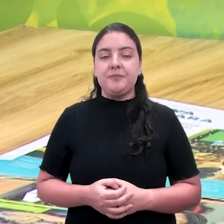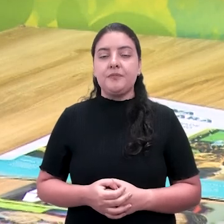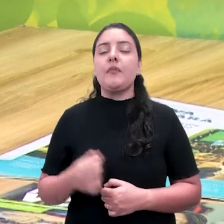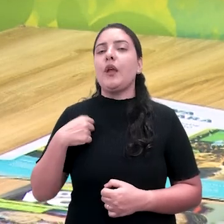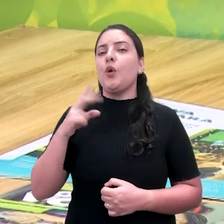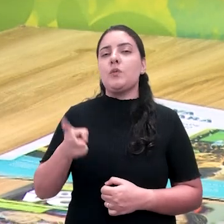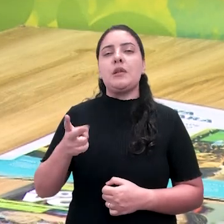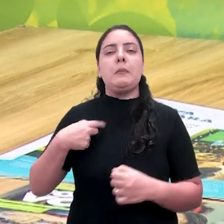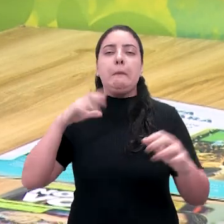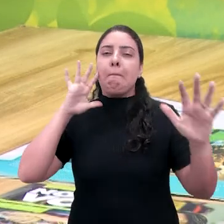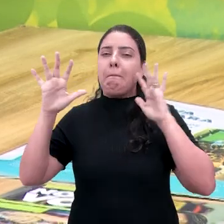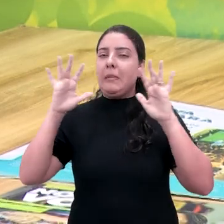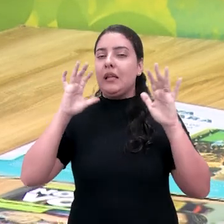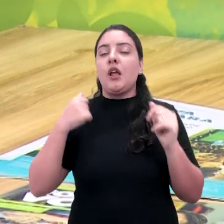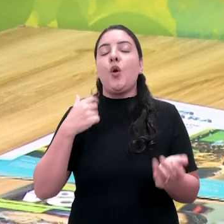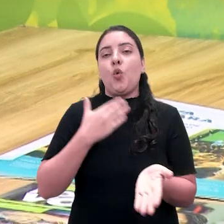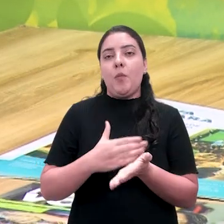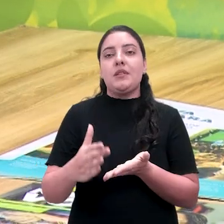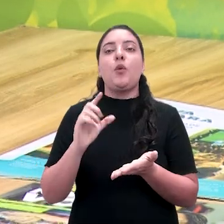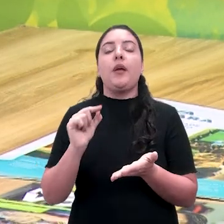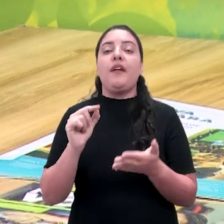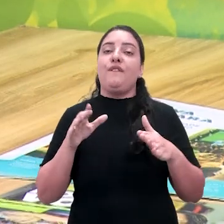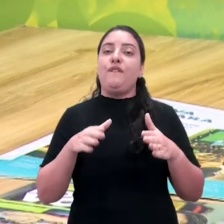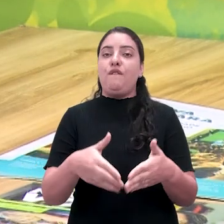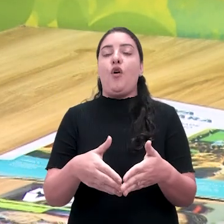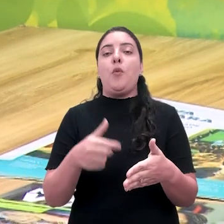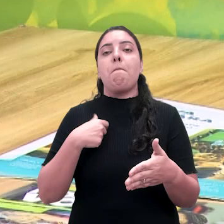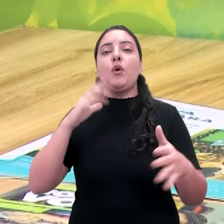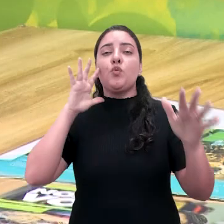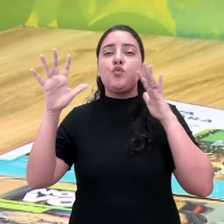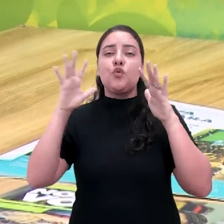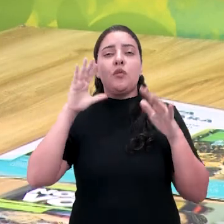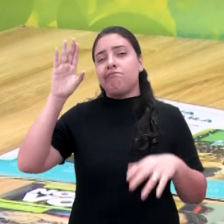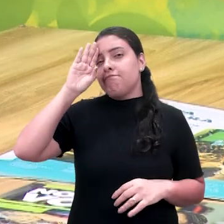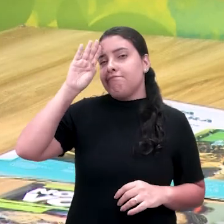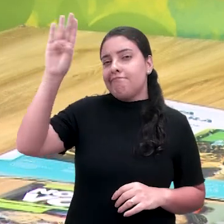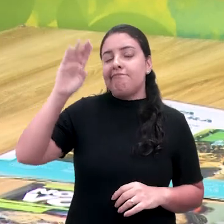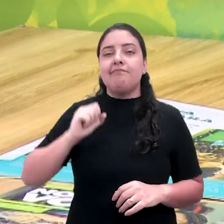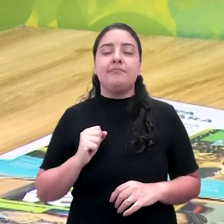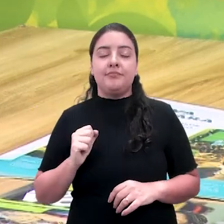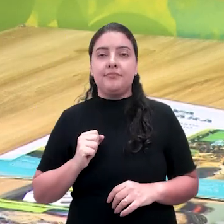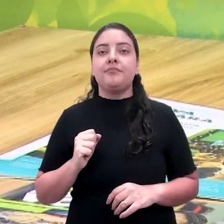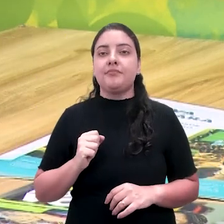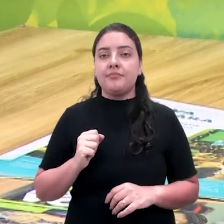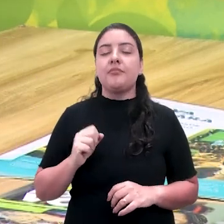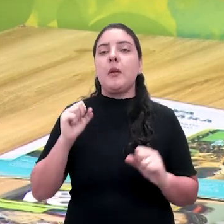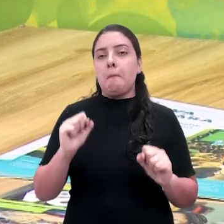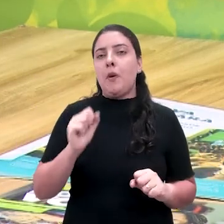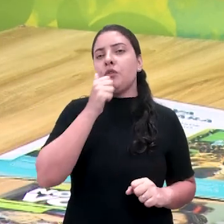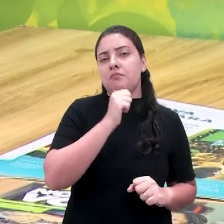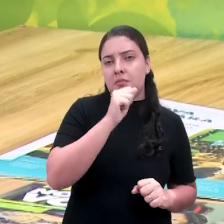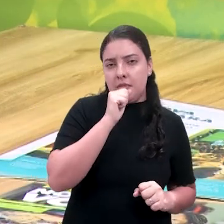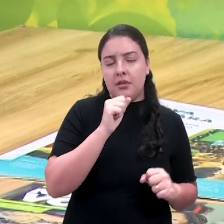Eu sempre penso nisso, né? Eu comecei a focar em todos os meus sonhos. Em todos os sonhos que eu tinha. Seja como